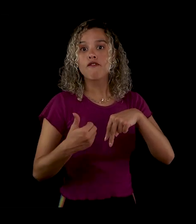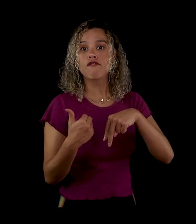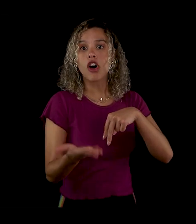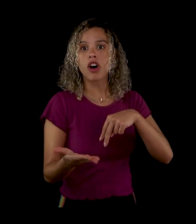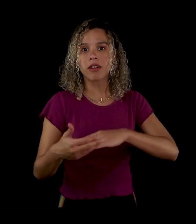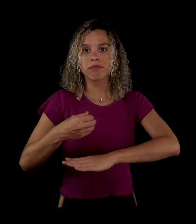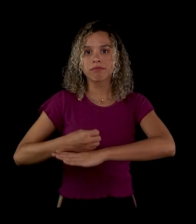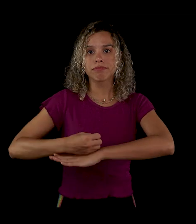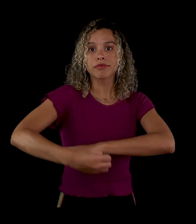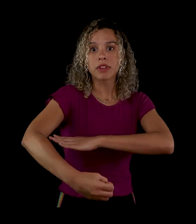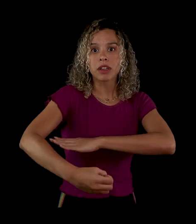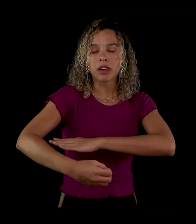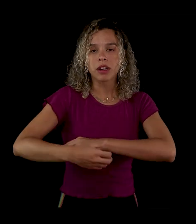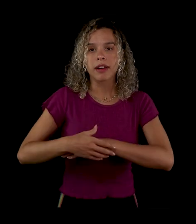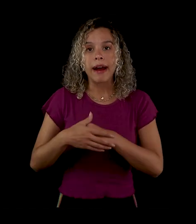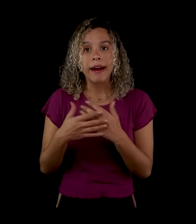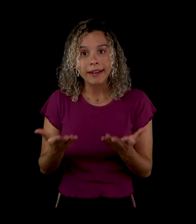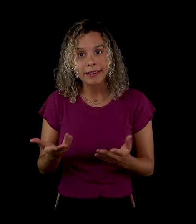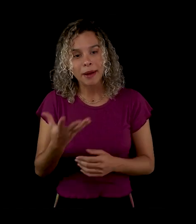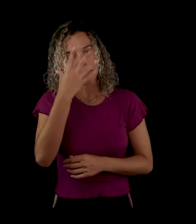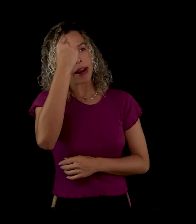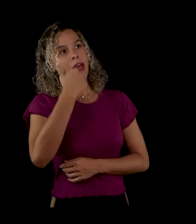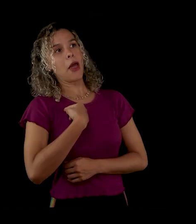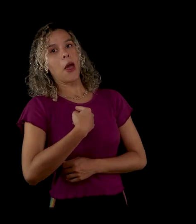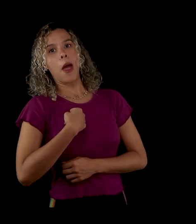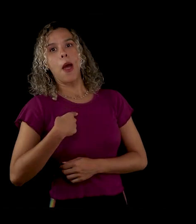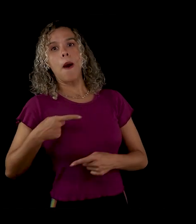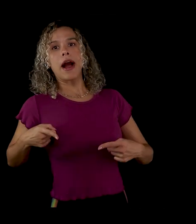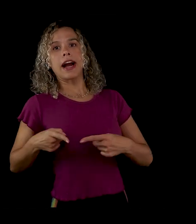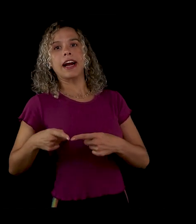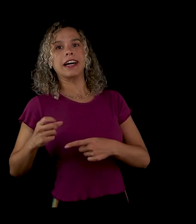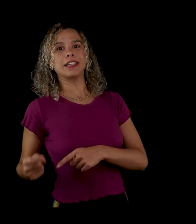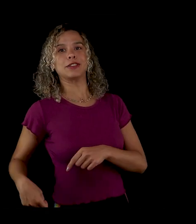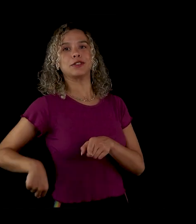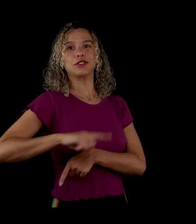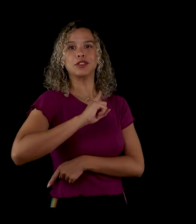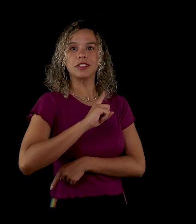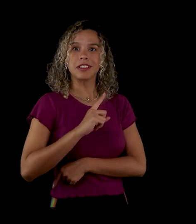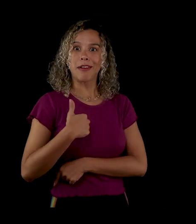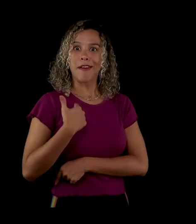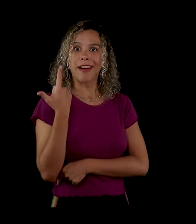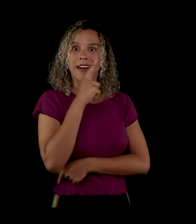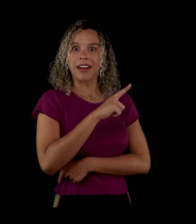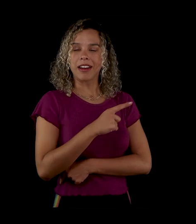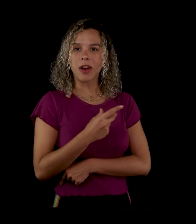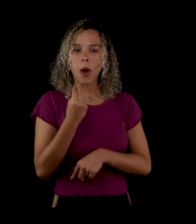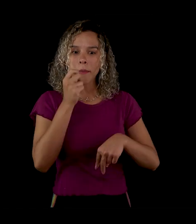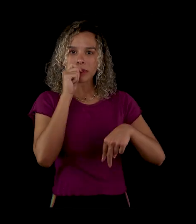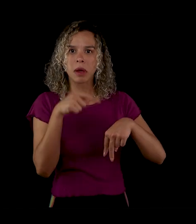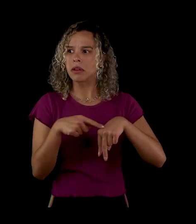a bola foi pela linha de fundo e ele ganhou o lance.